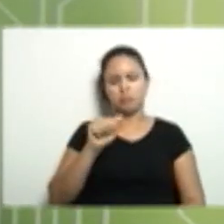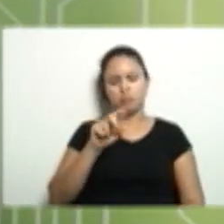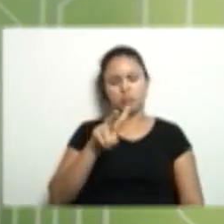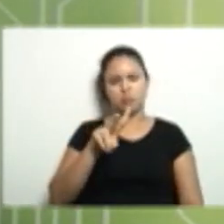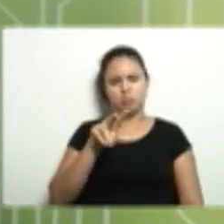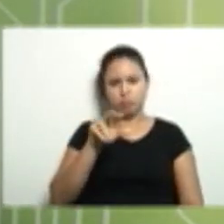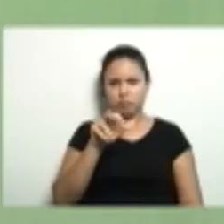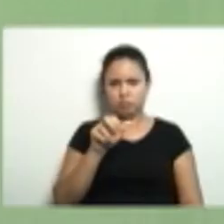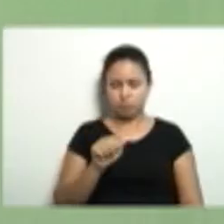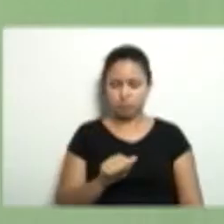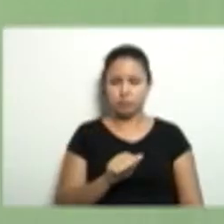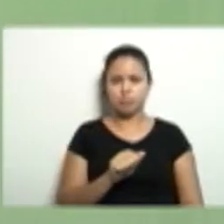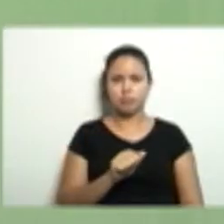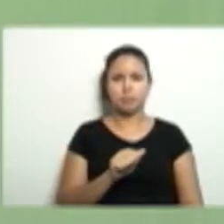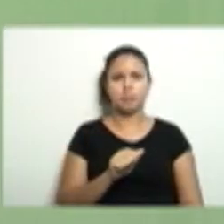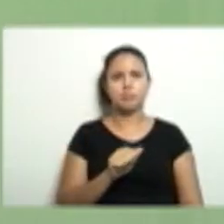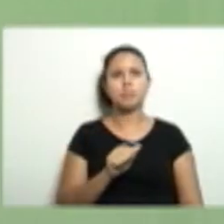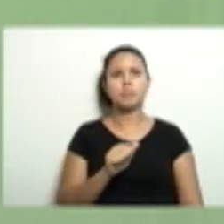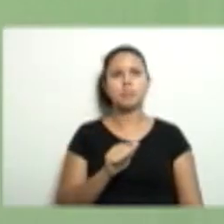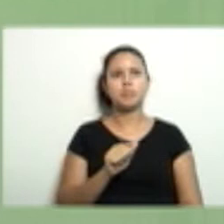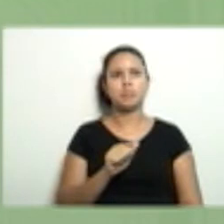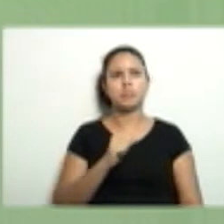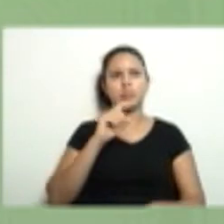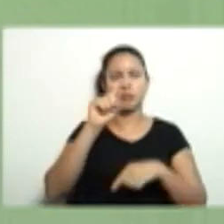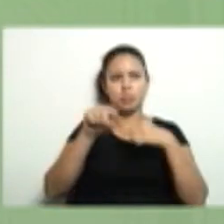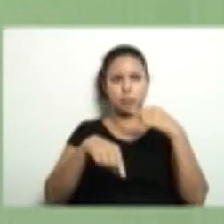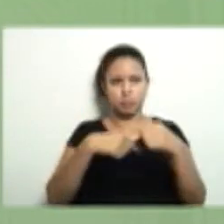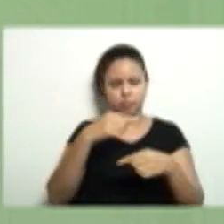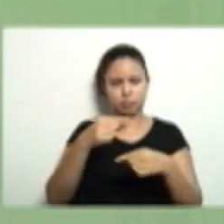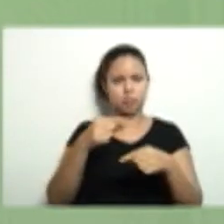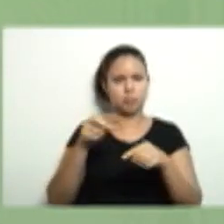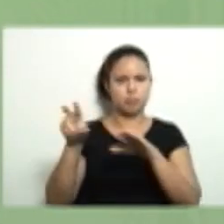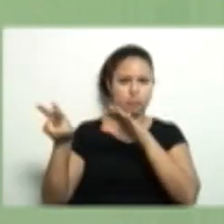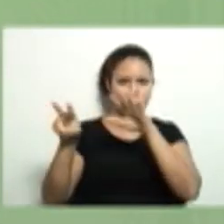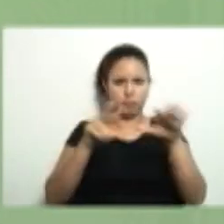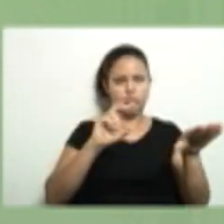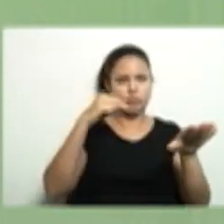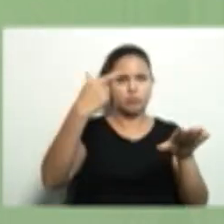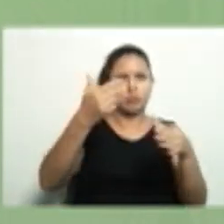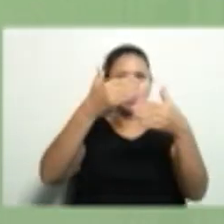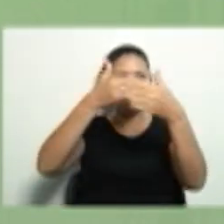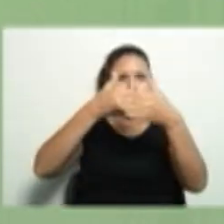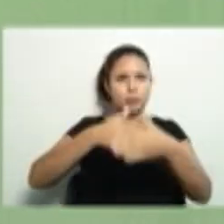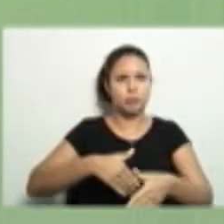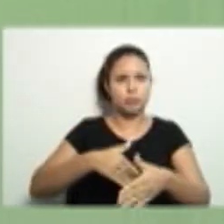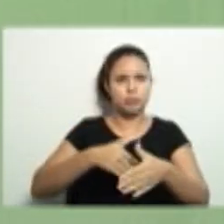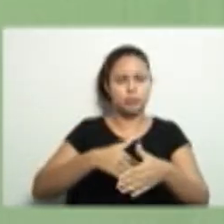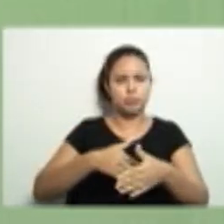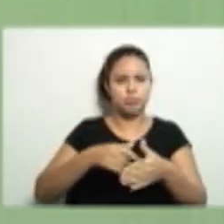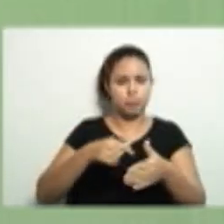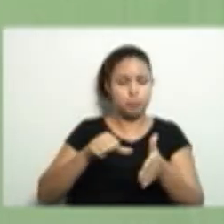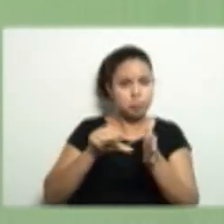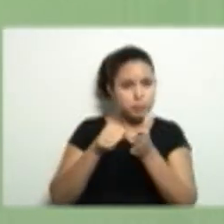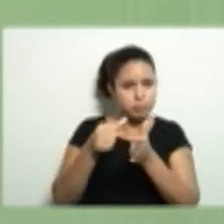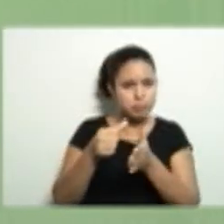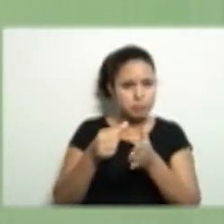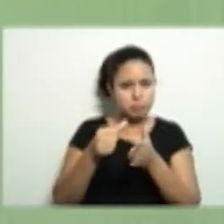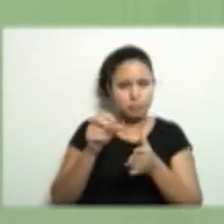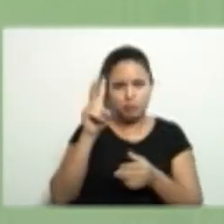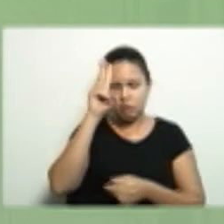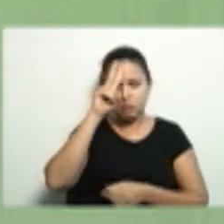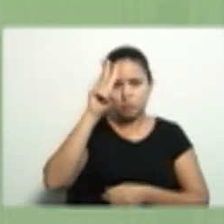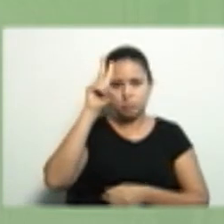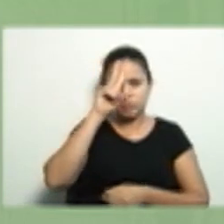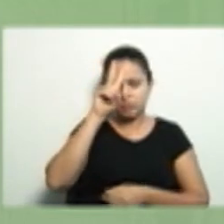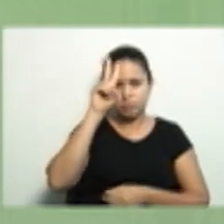AVA. Pessoal, na próxima aula nós já vamos ter nossa prova, nós vamos ter uma revisão e vamos ter prova. A prova, ela vale 60%